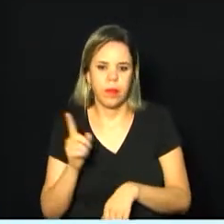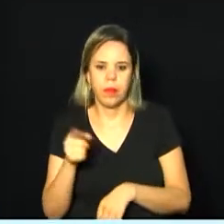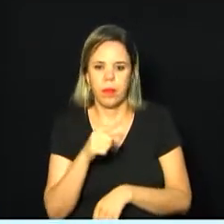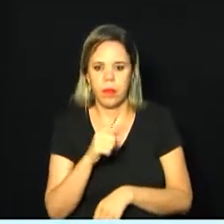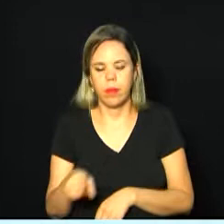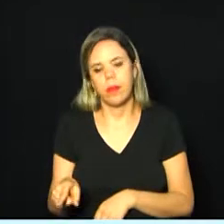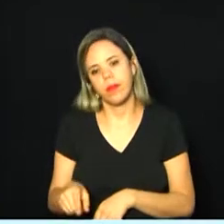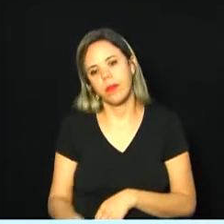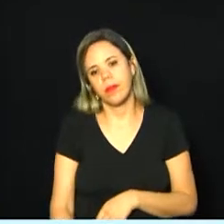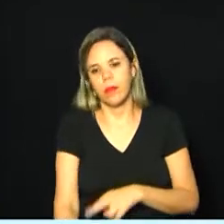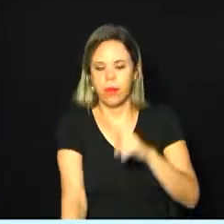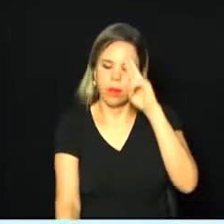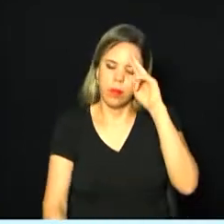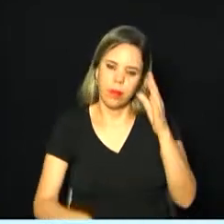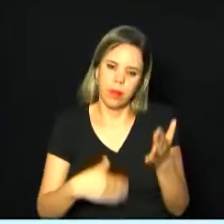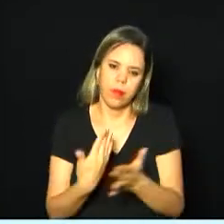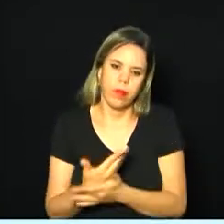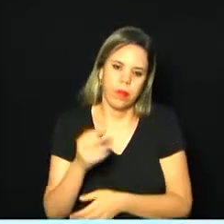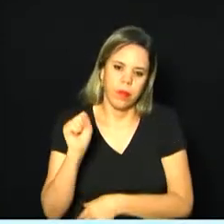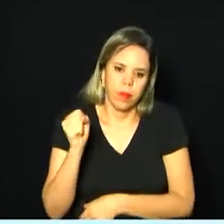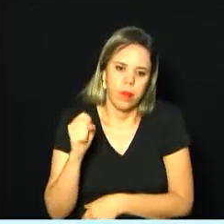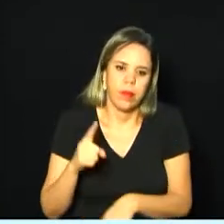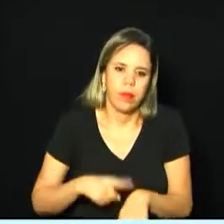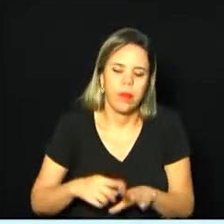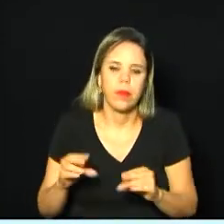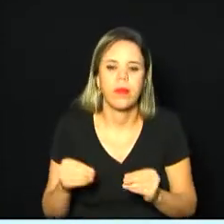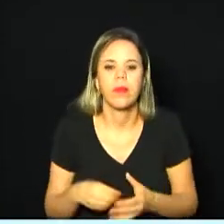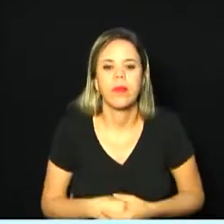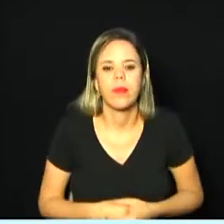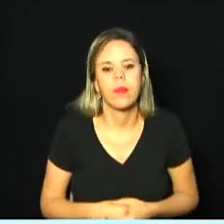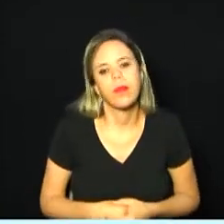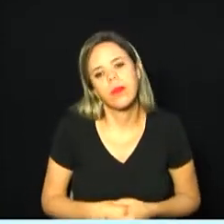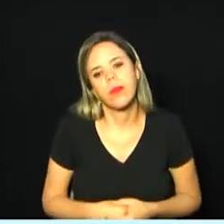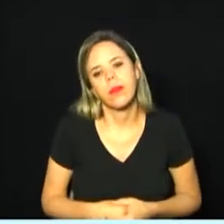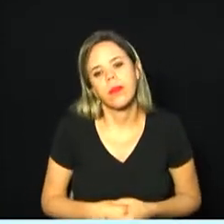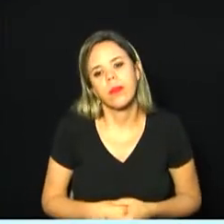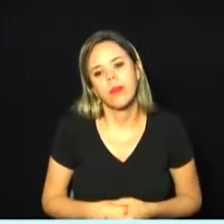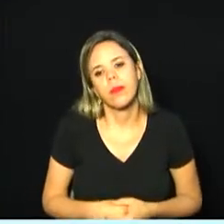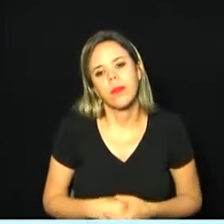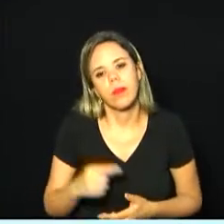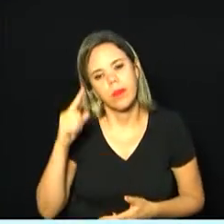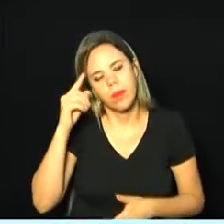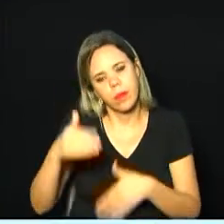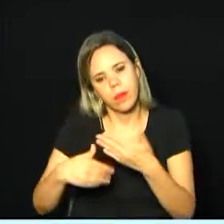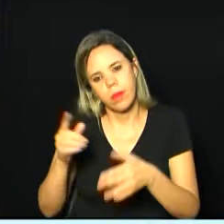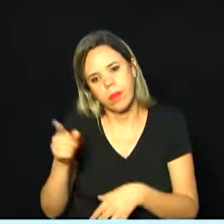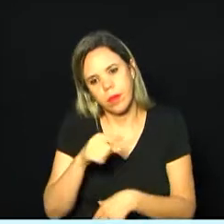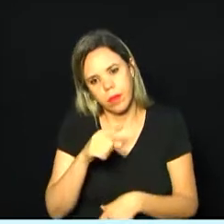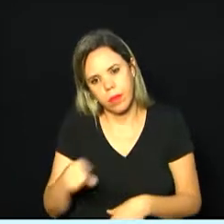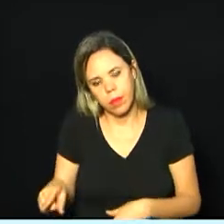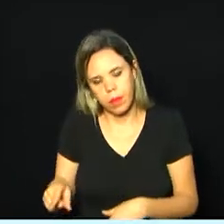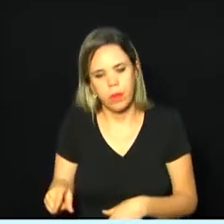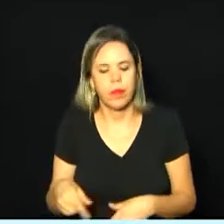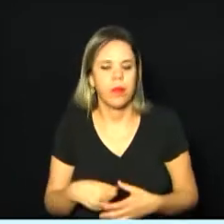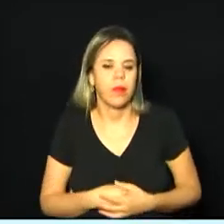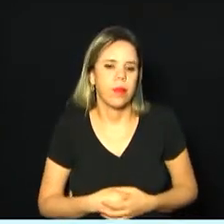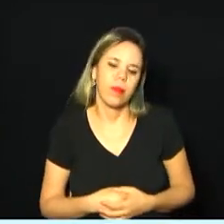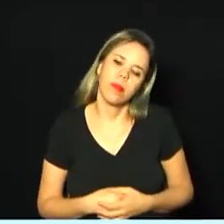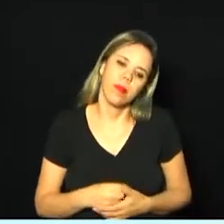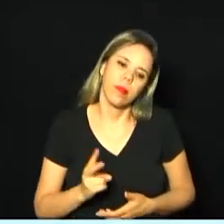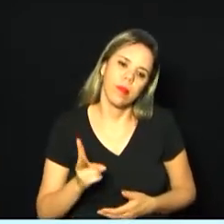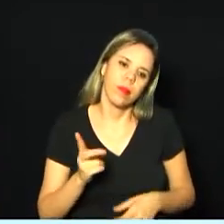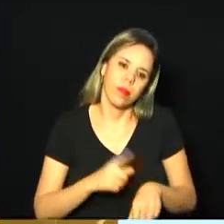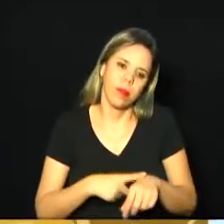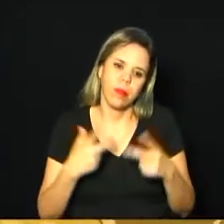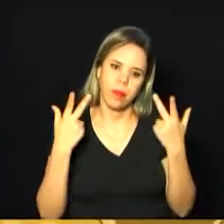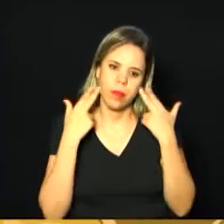ou seja do meio-dia às 8 horas da noite e nos Demais dias do feriadão o funcionamento segue